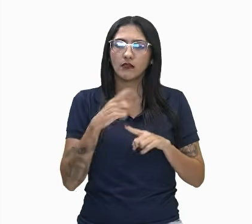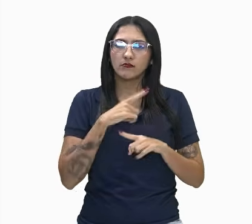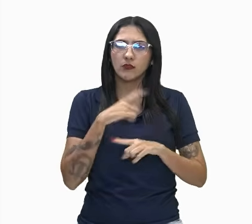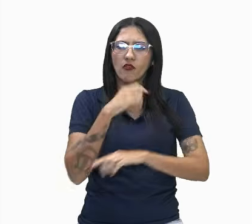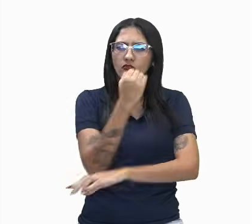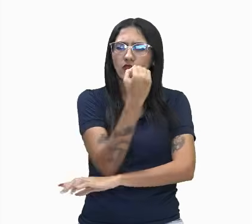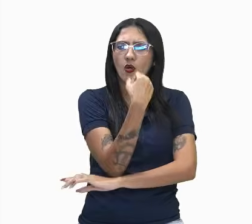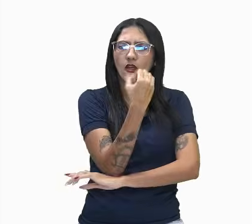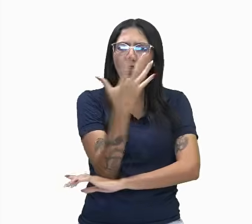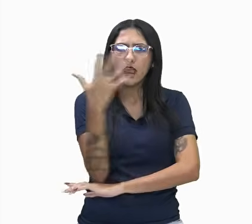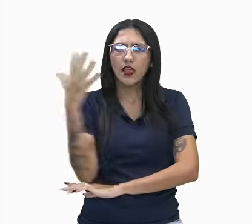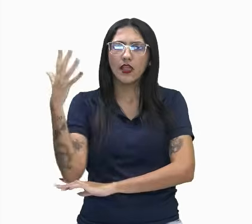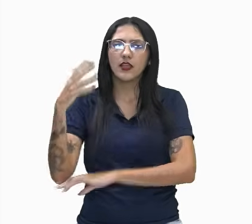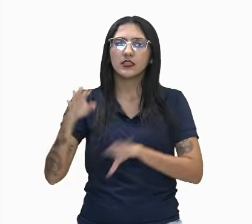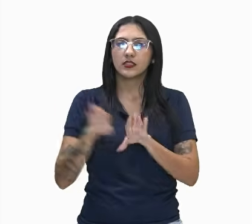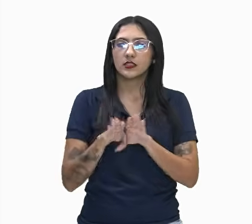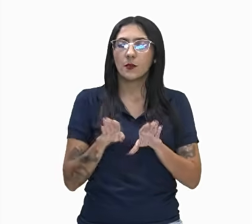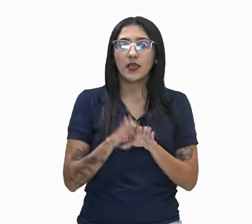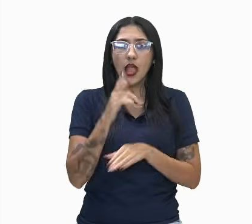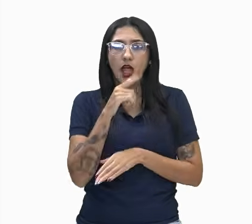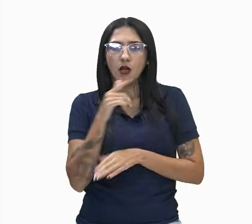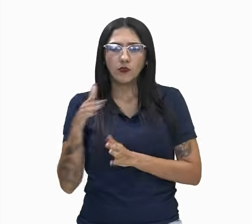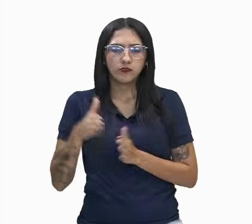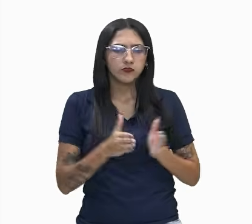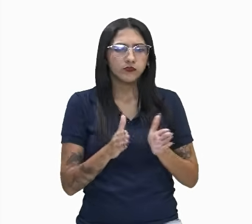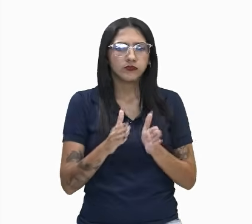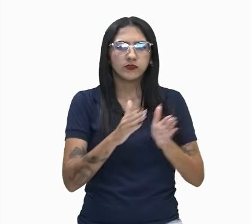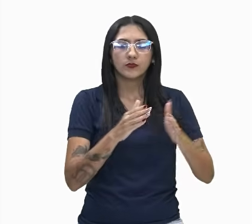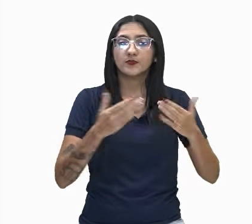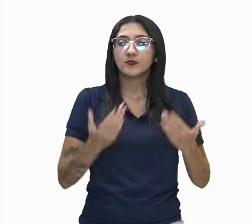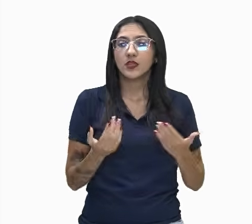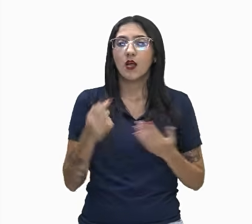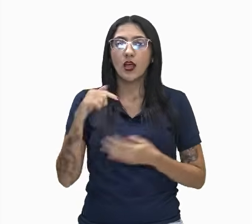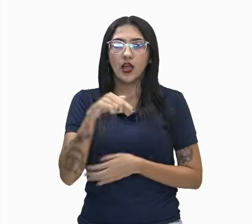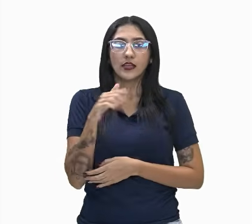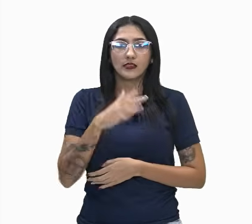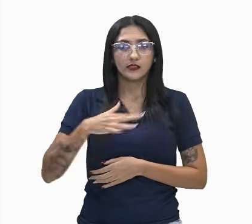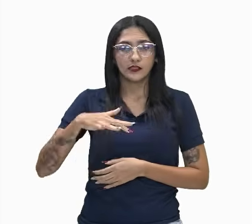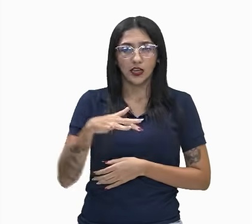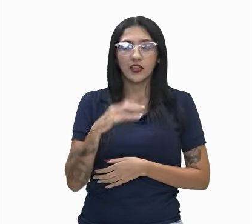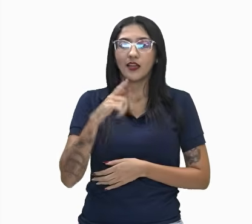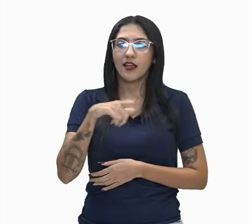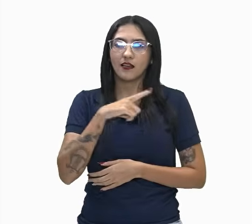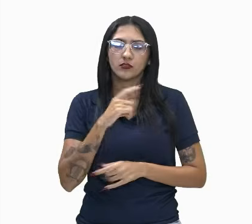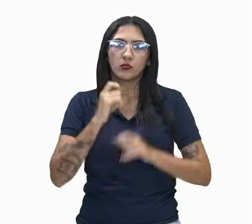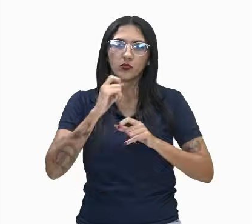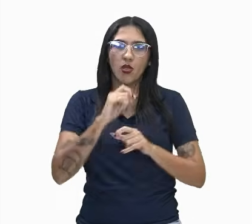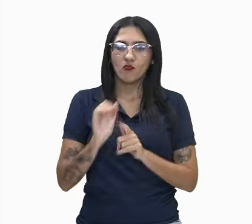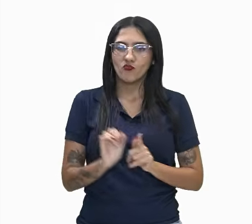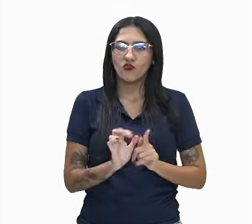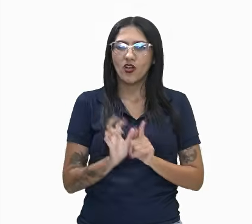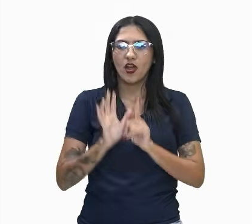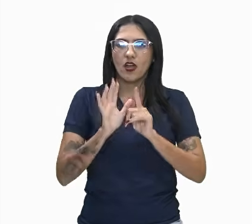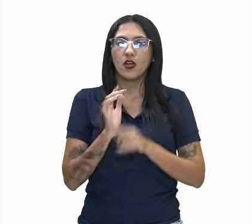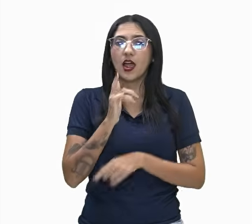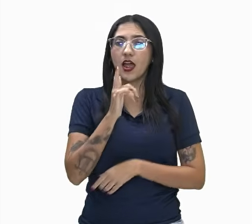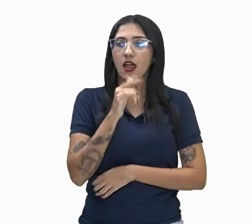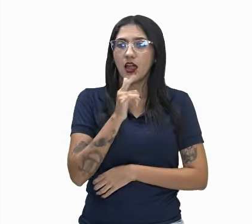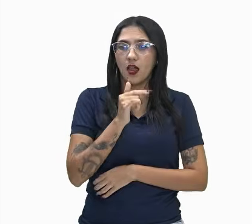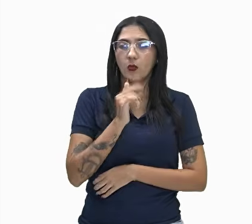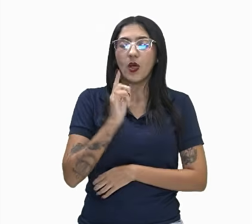temos, por conta dos rios. Então, a gente observa que vai ser o vapor de água que acaba